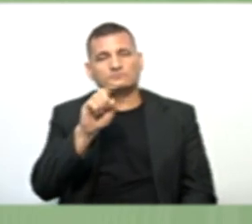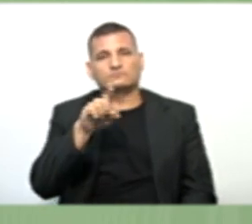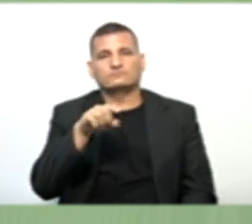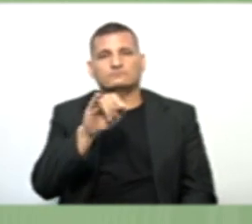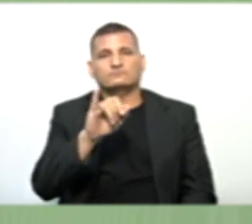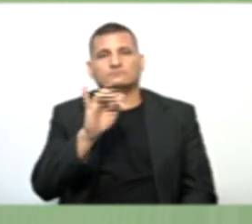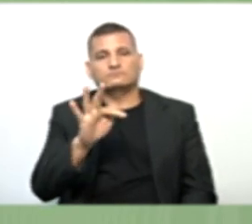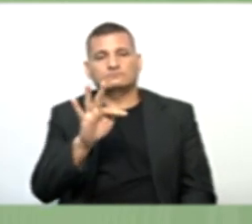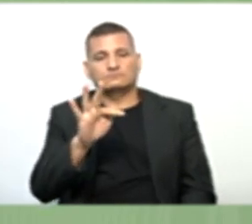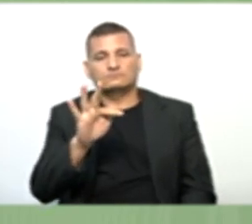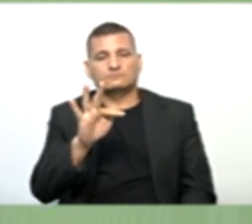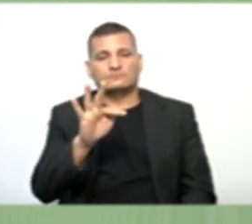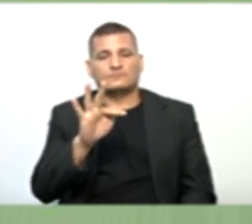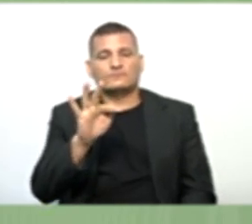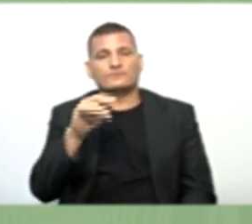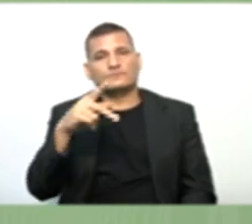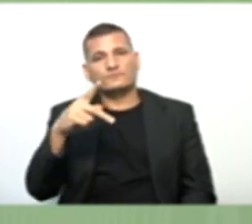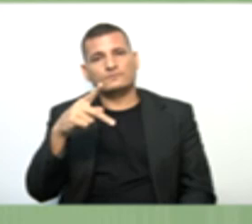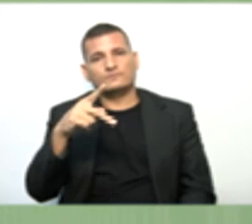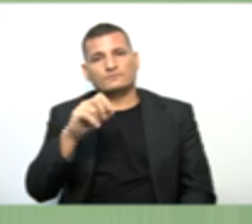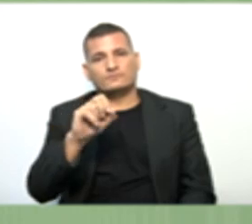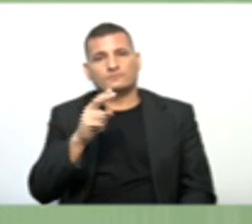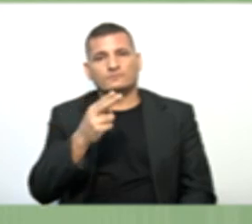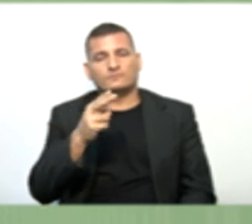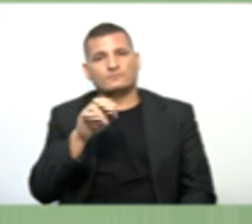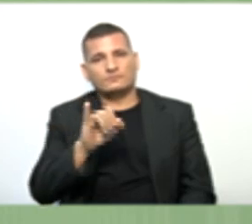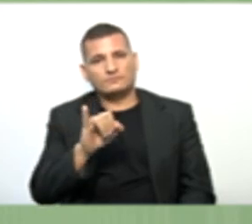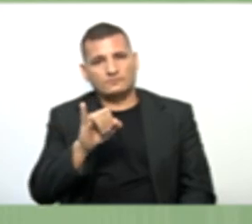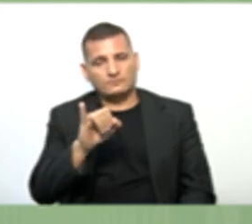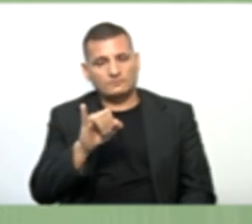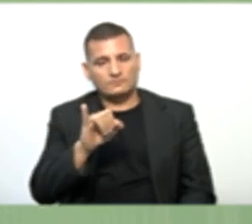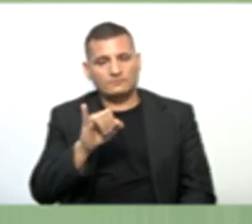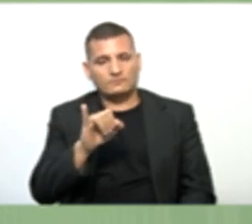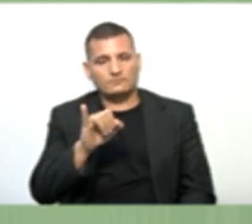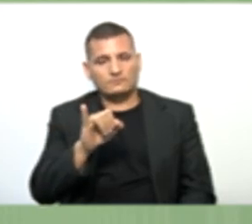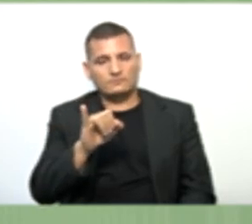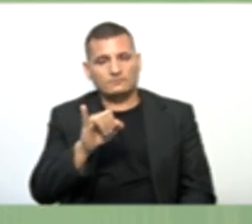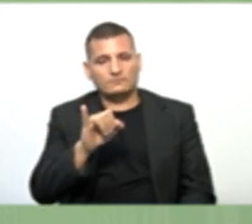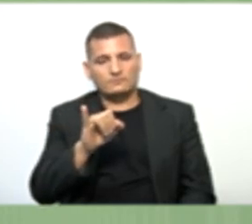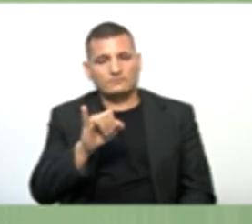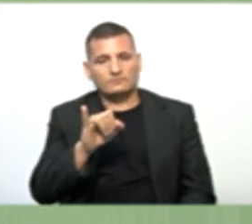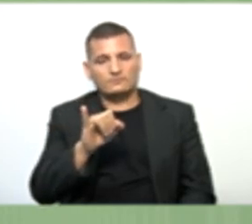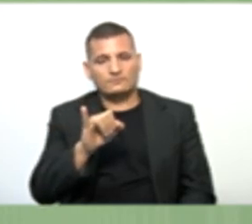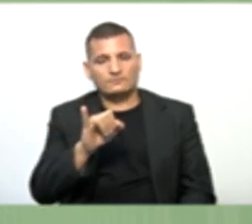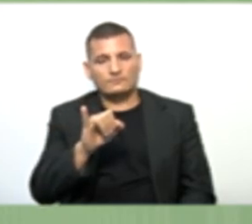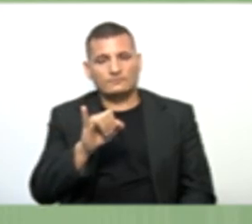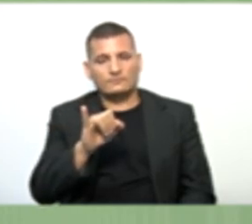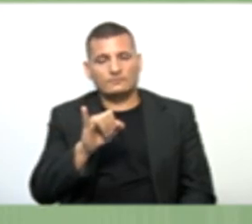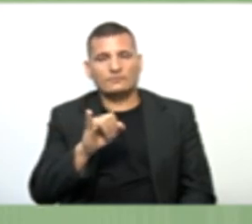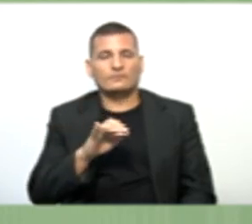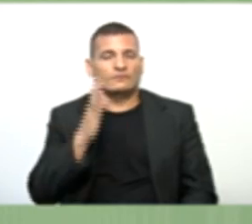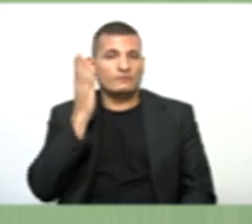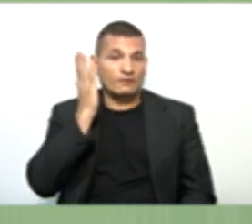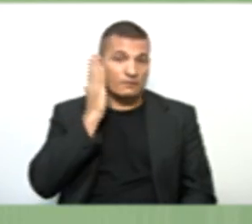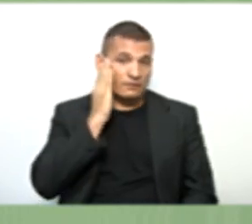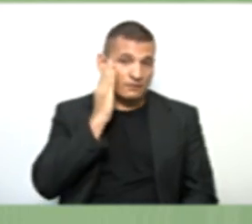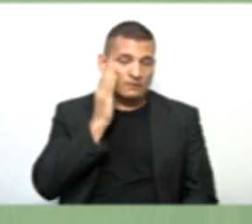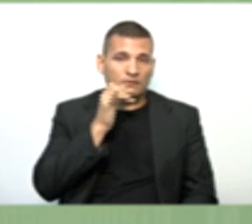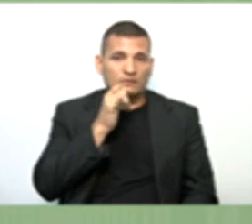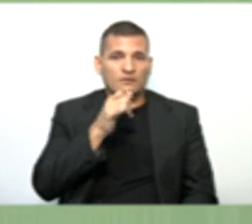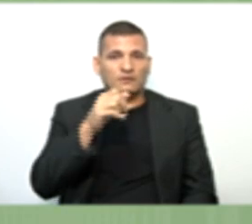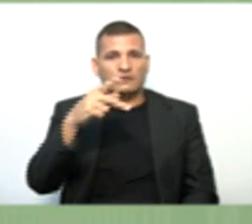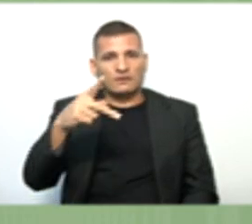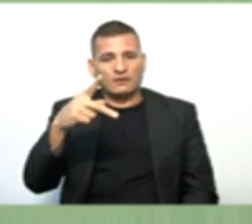Par ou ímpar, né? Par ou ímpar. Então, aqui também já está escrito que eu sei quando um número é par, se